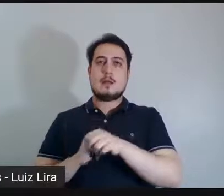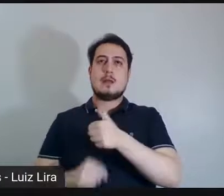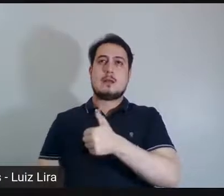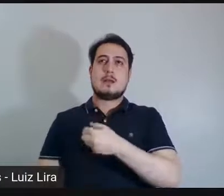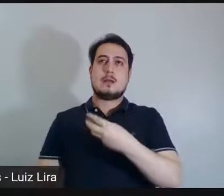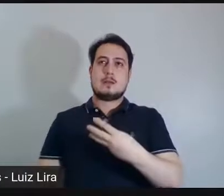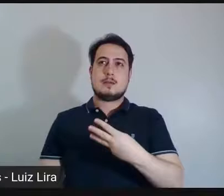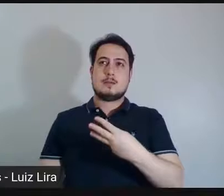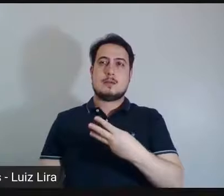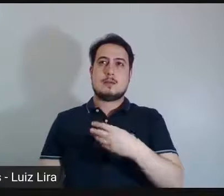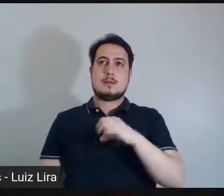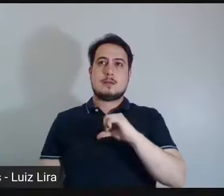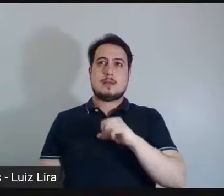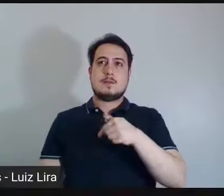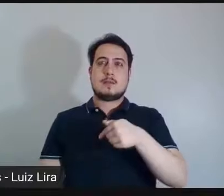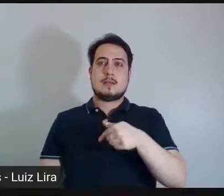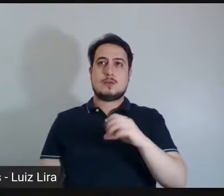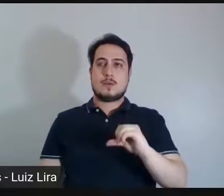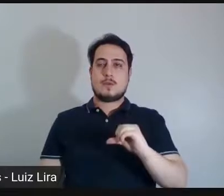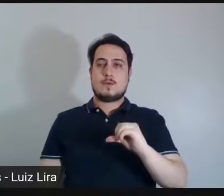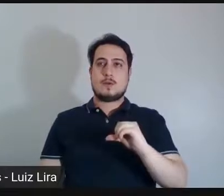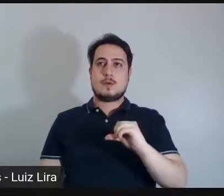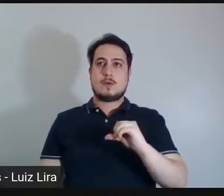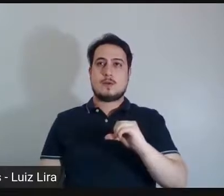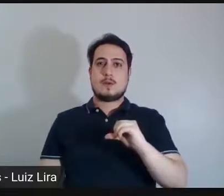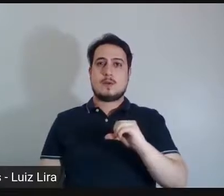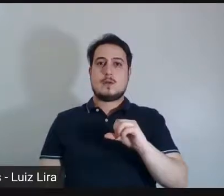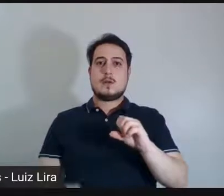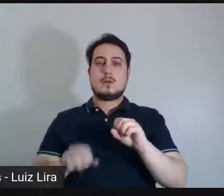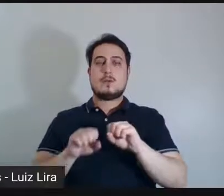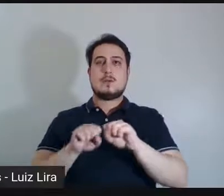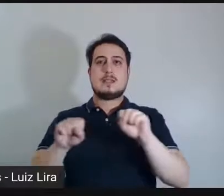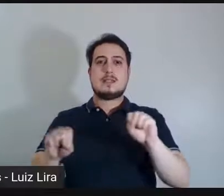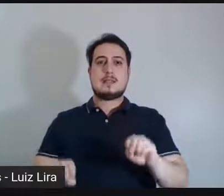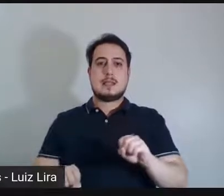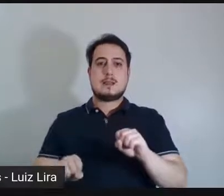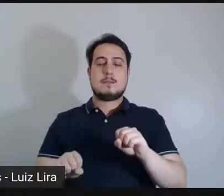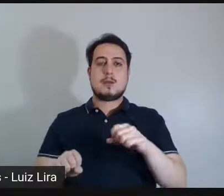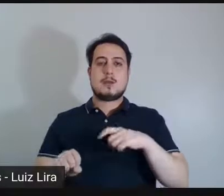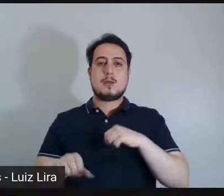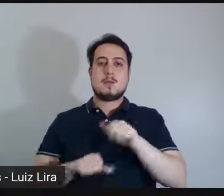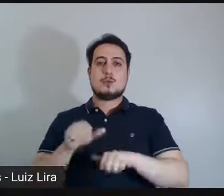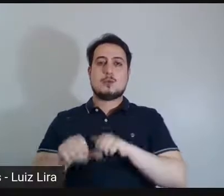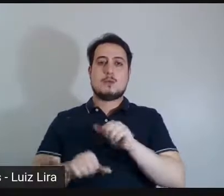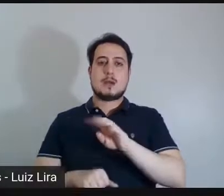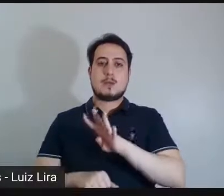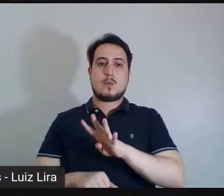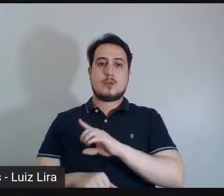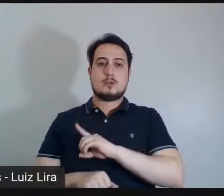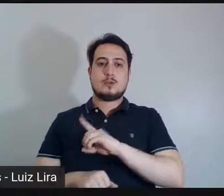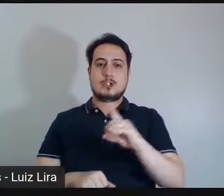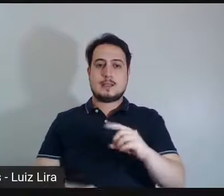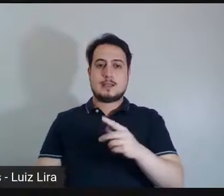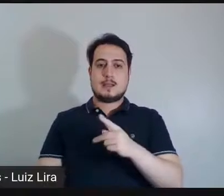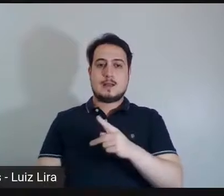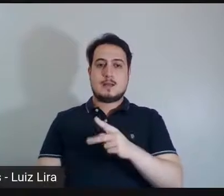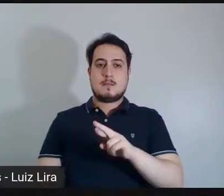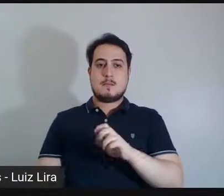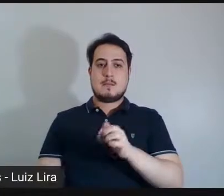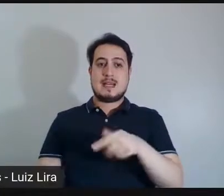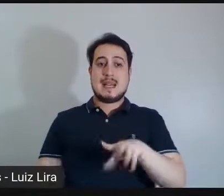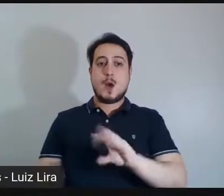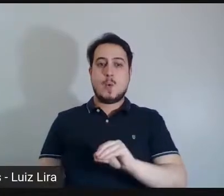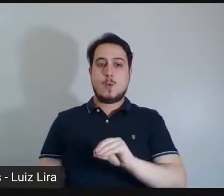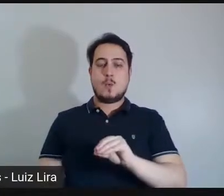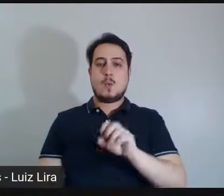da 13979, o pregão mudou para 4 dias. Acho importante de falar, a gente teve que